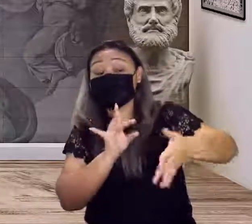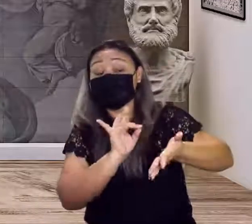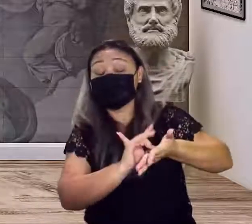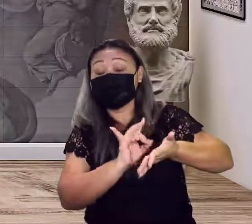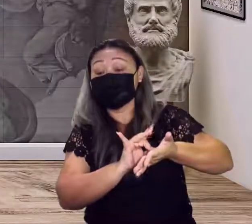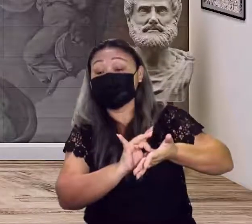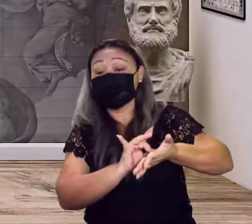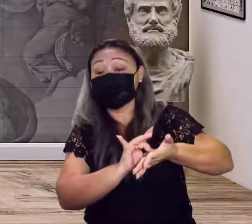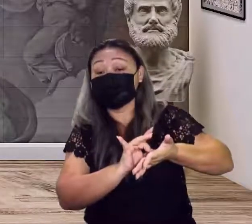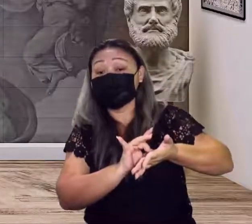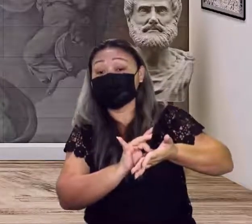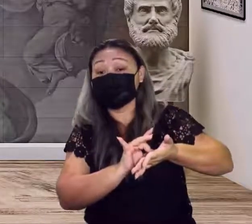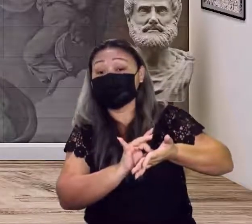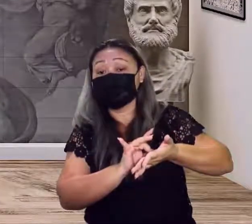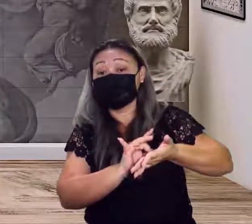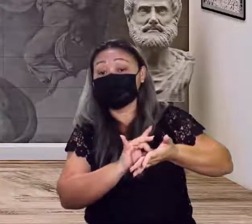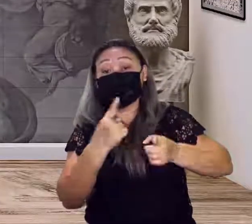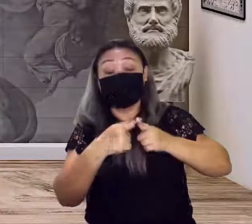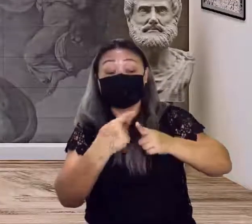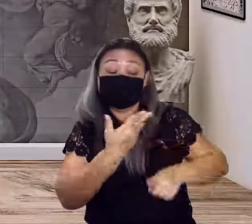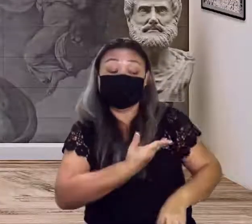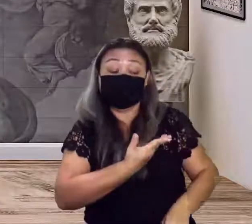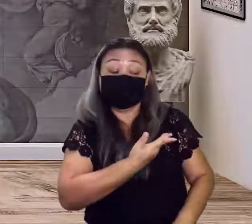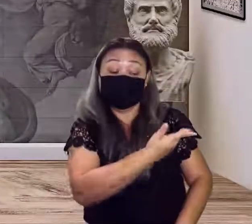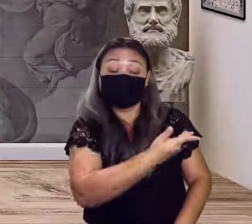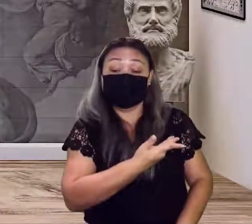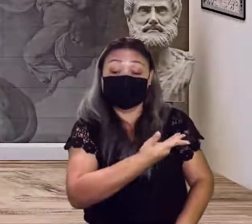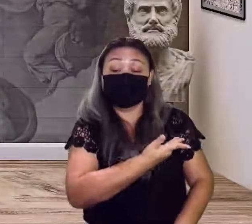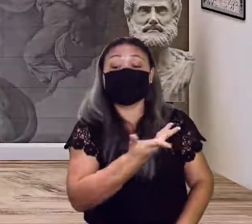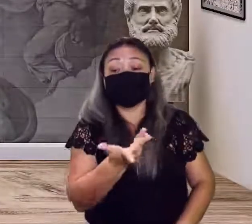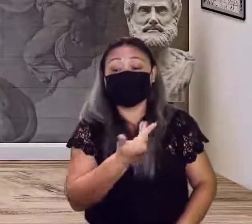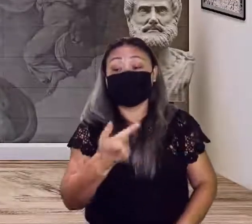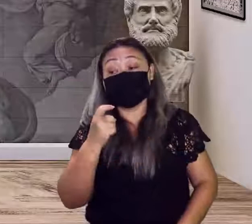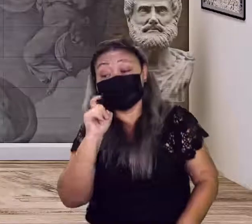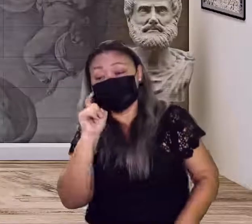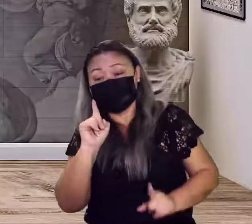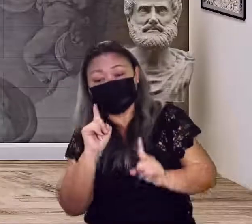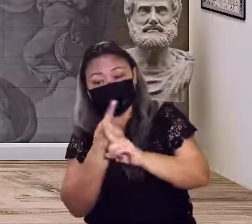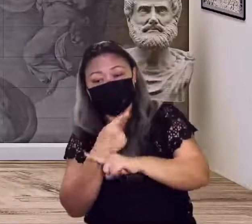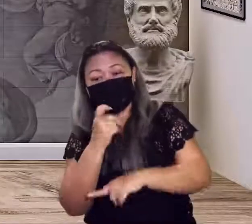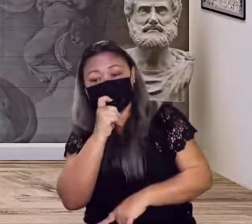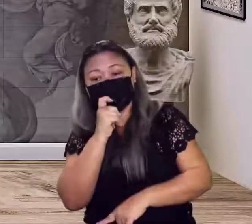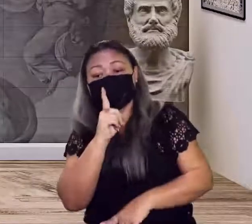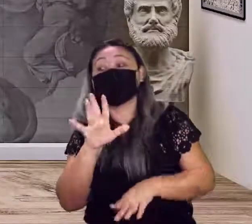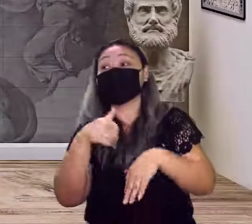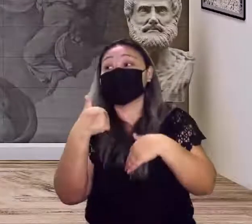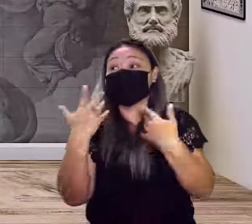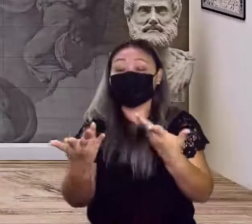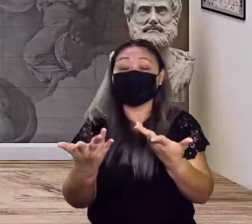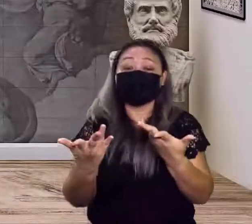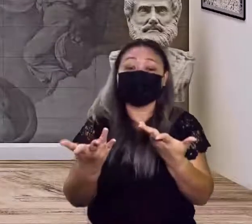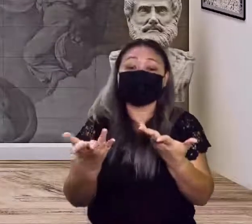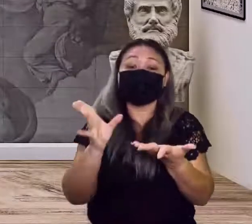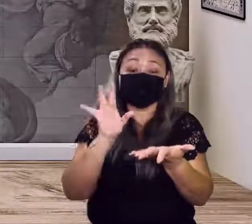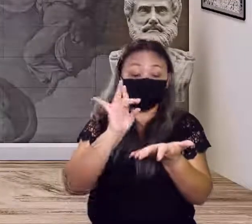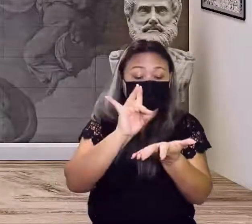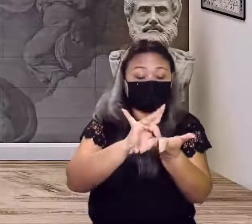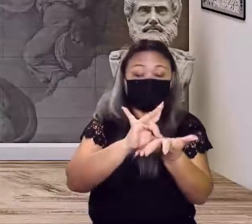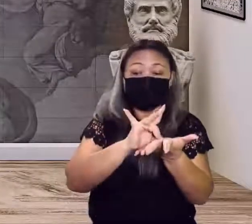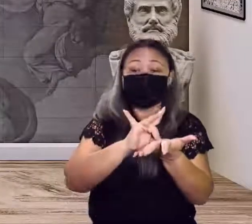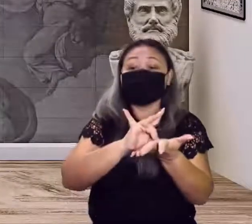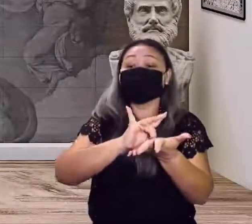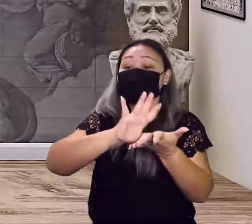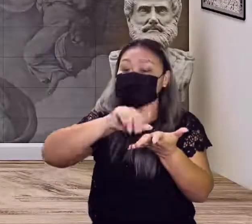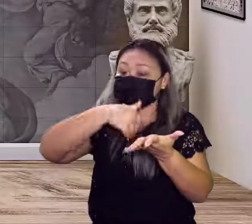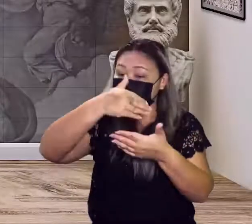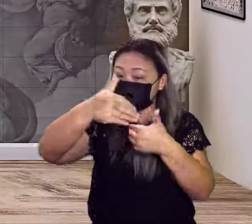verdade por causa da sua amizade, né? Nesse sentido. Então, muitas vezes, a verdade, ela transcende, ela tem que ir